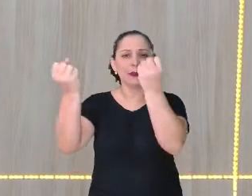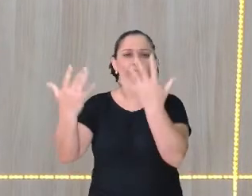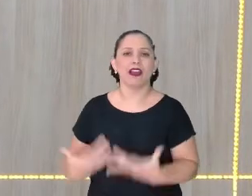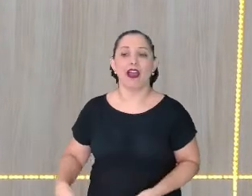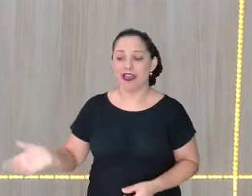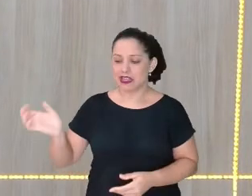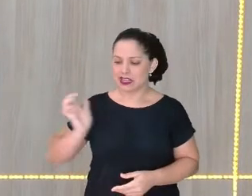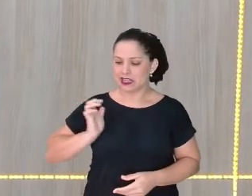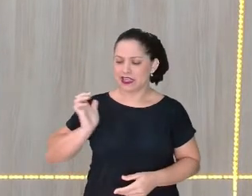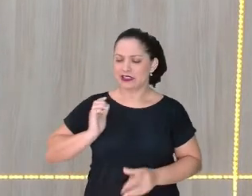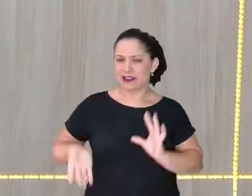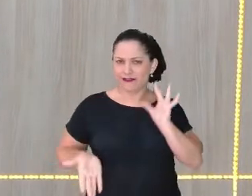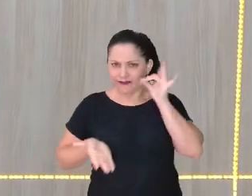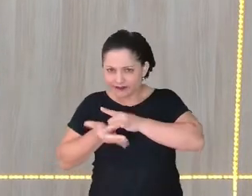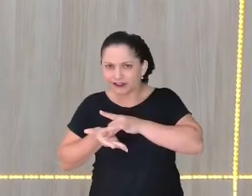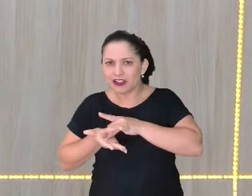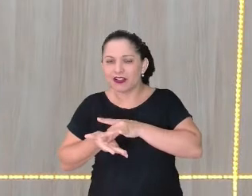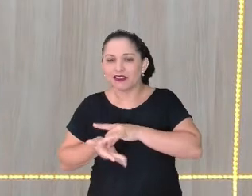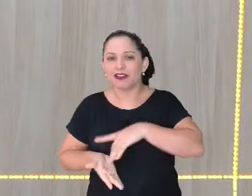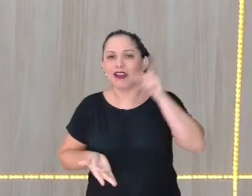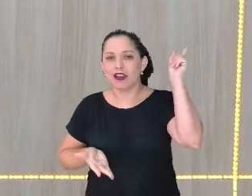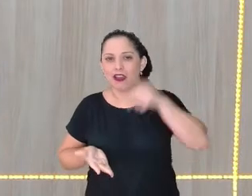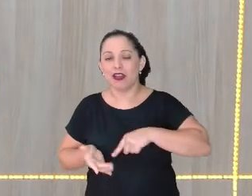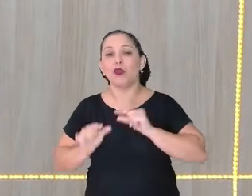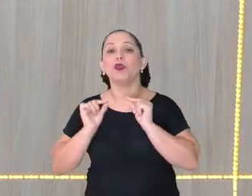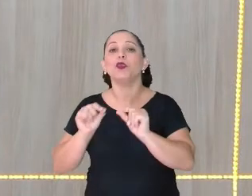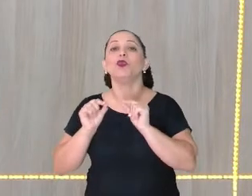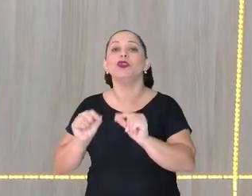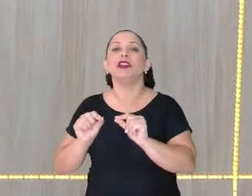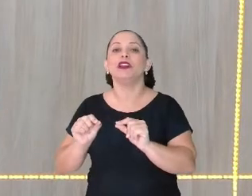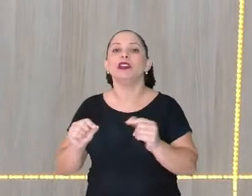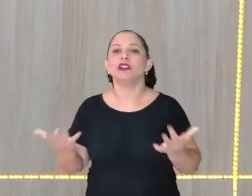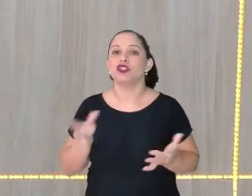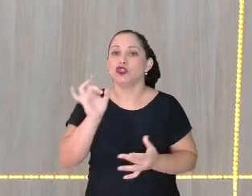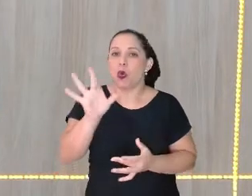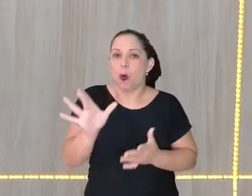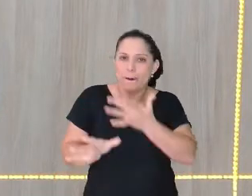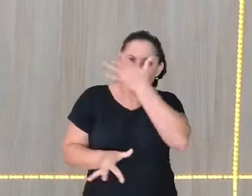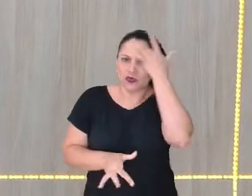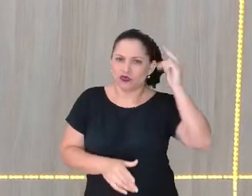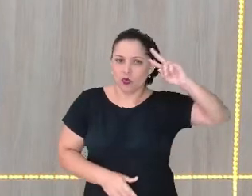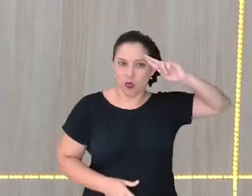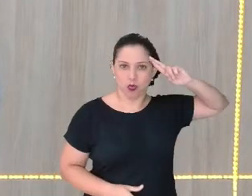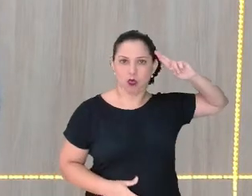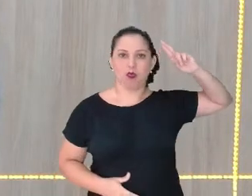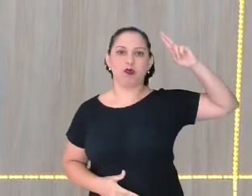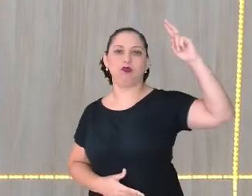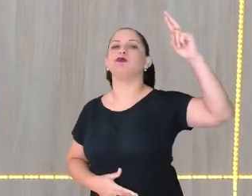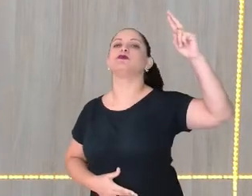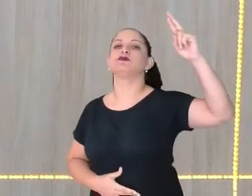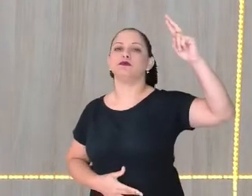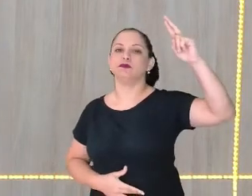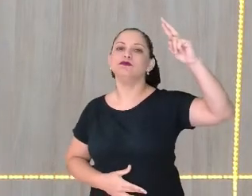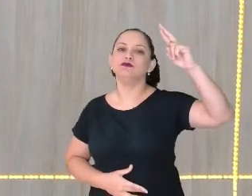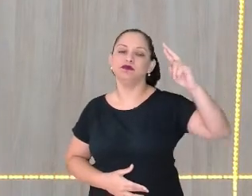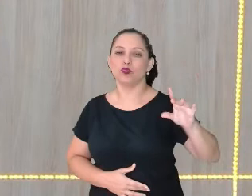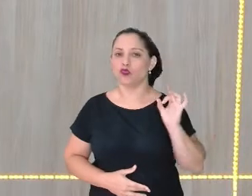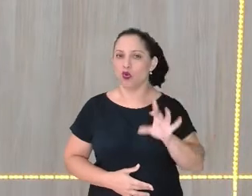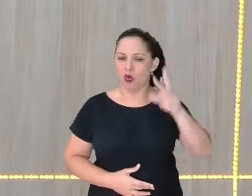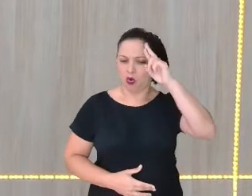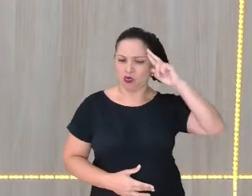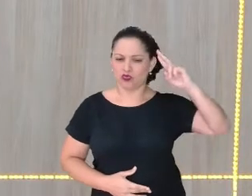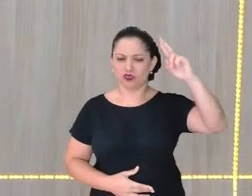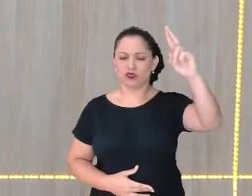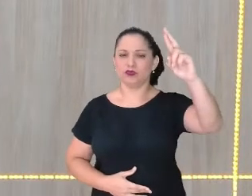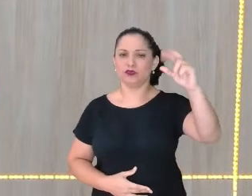riqueza mesmo, de fato, fica nas mãos dos proprietários dos meios de produção. Então,